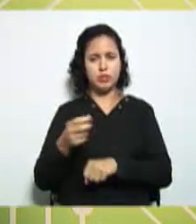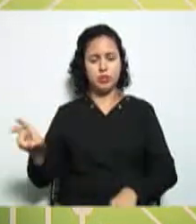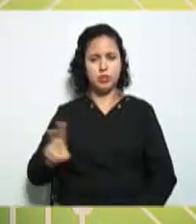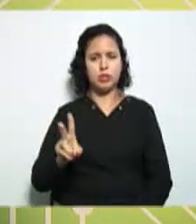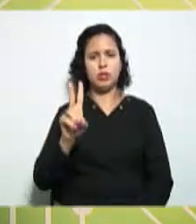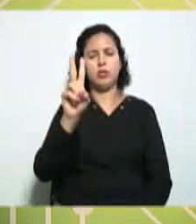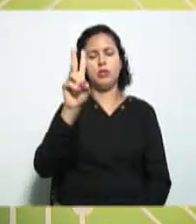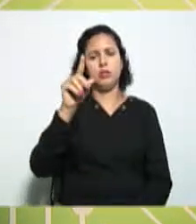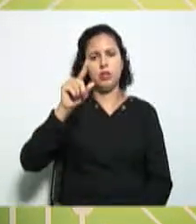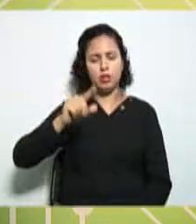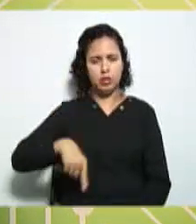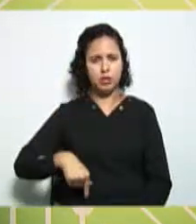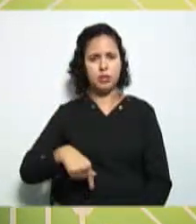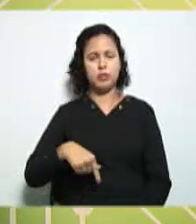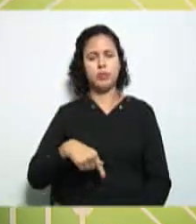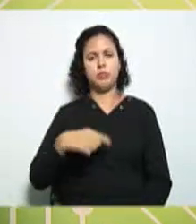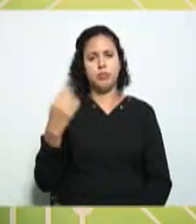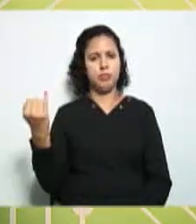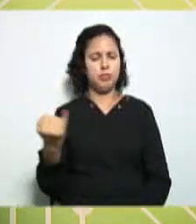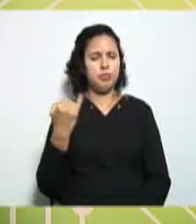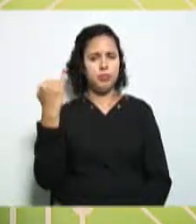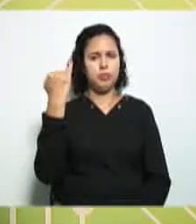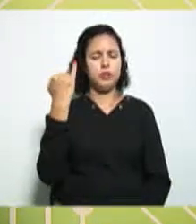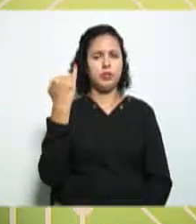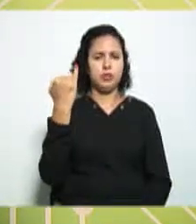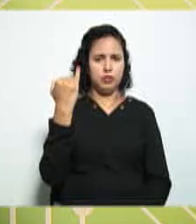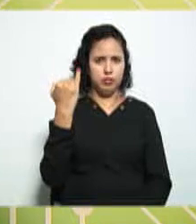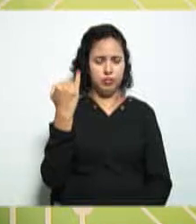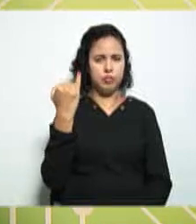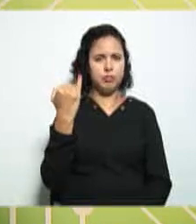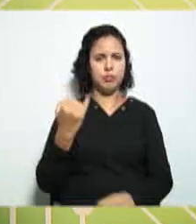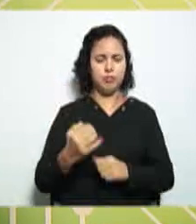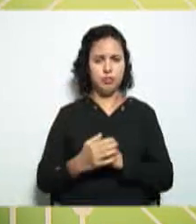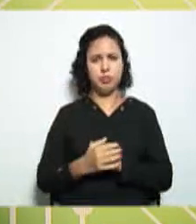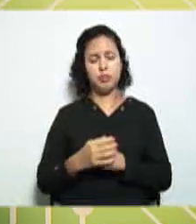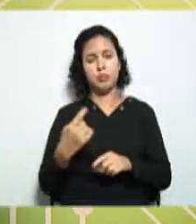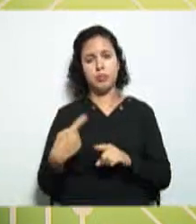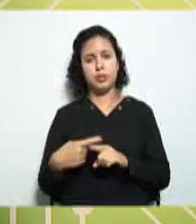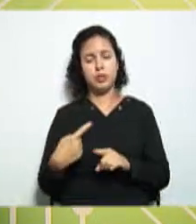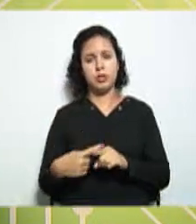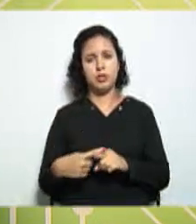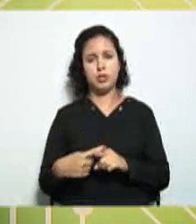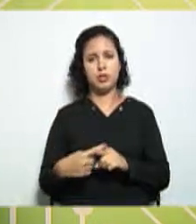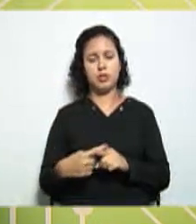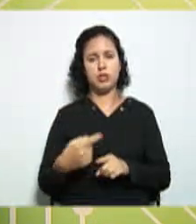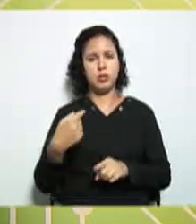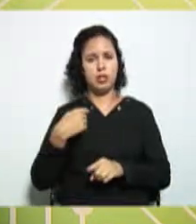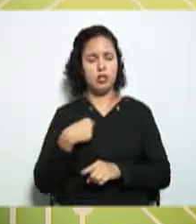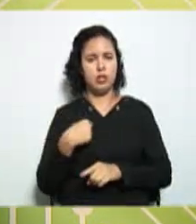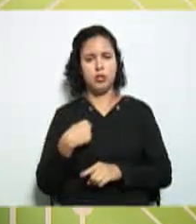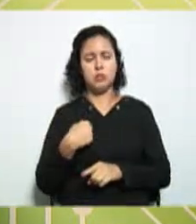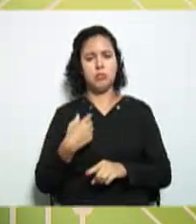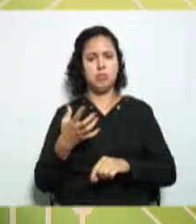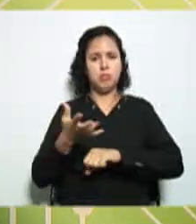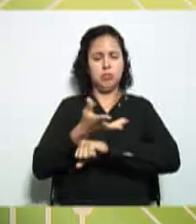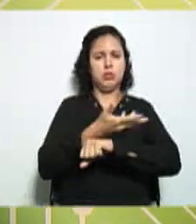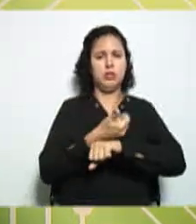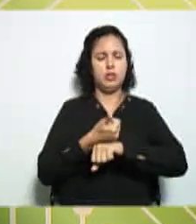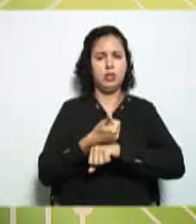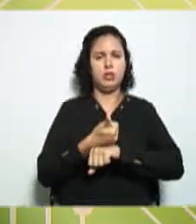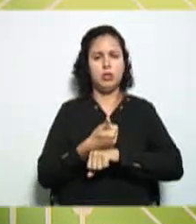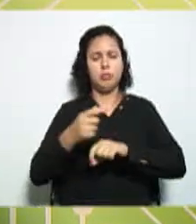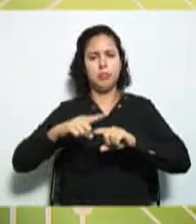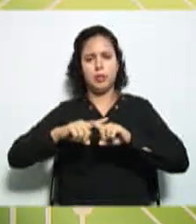valores também, né, professora, que foi citada aí, também são muito importantes, né? Porque não adianta eu ter todas essas competências e